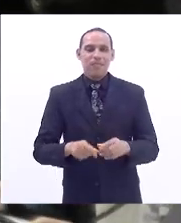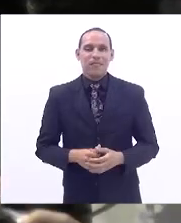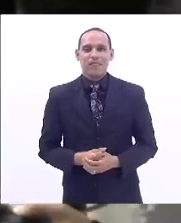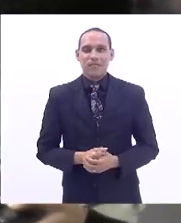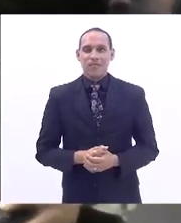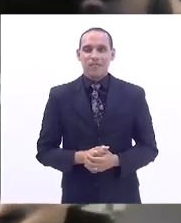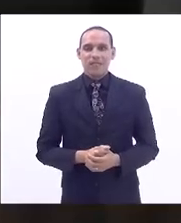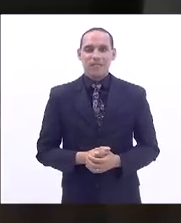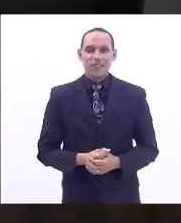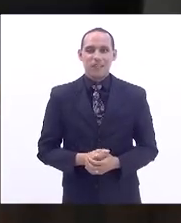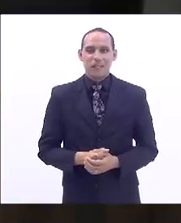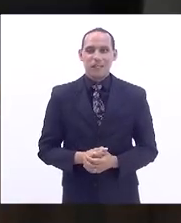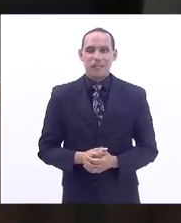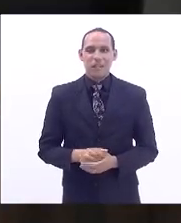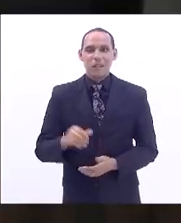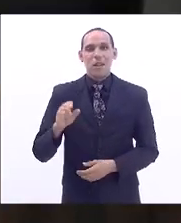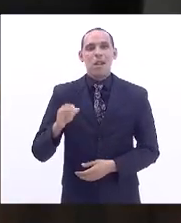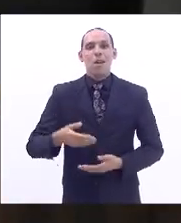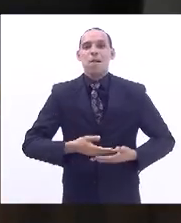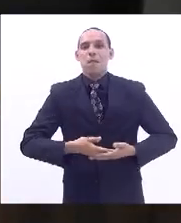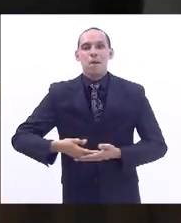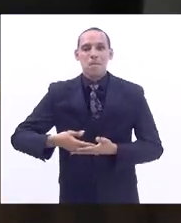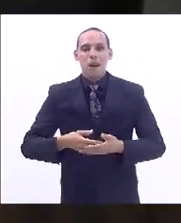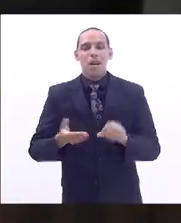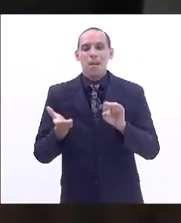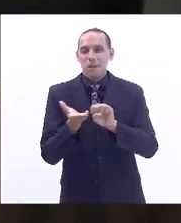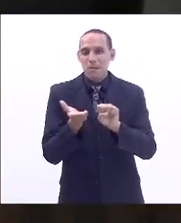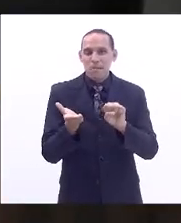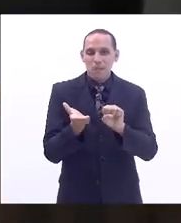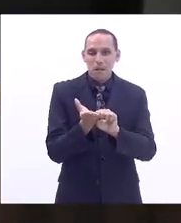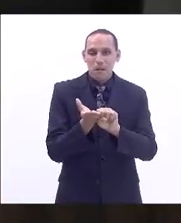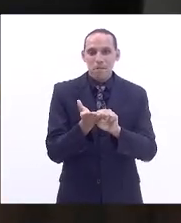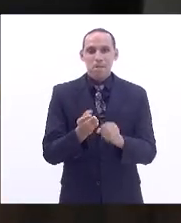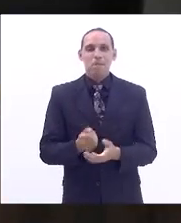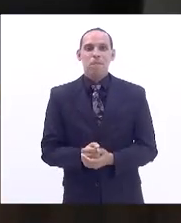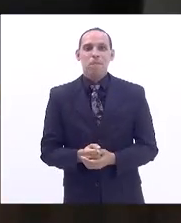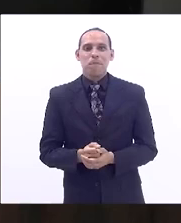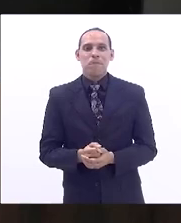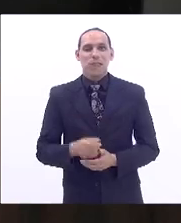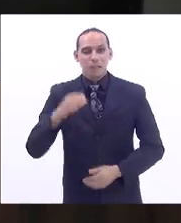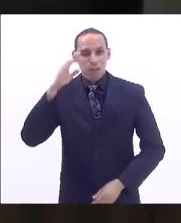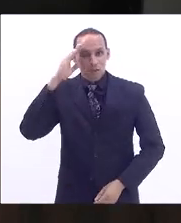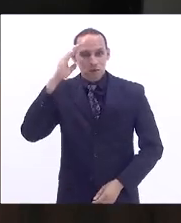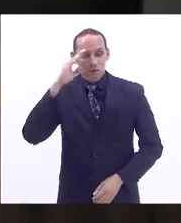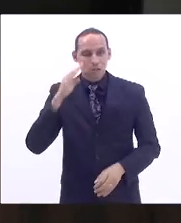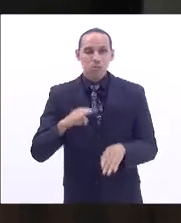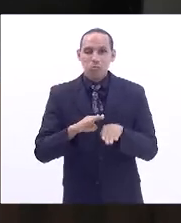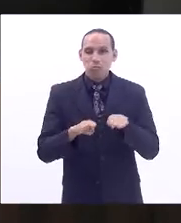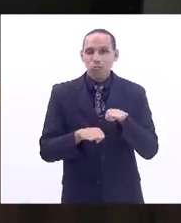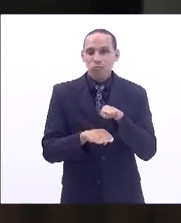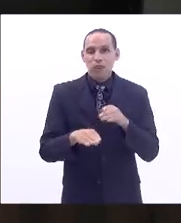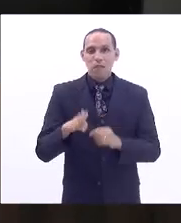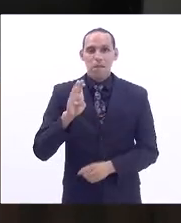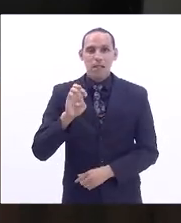Oi lulu bebê tão Deputado Samuel Malafaia uma internet pergunta é